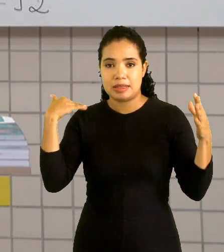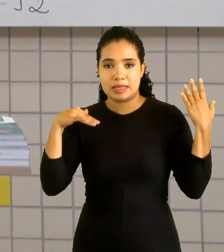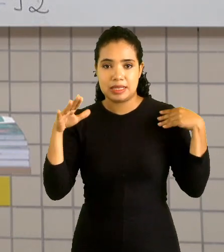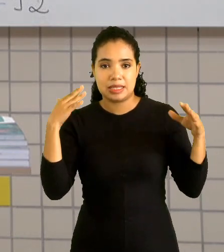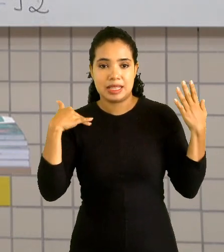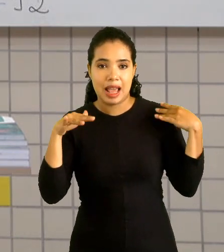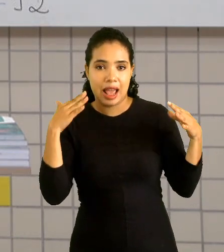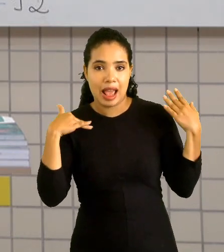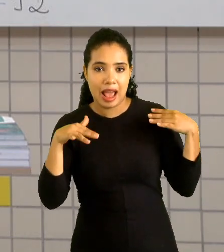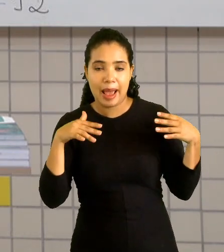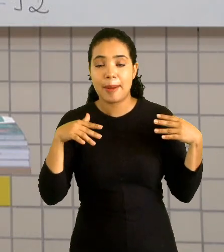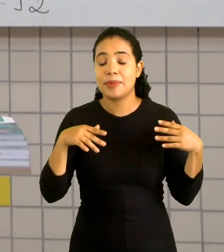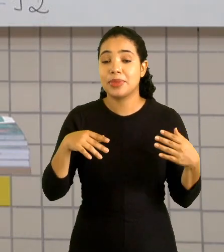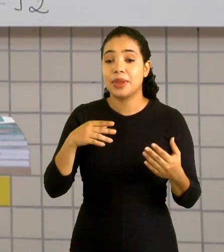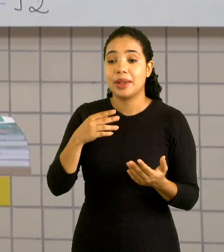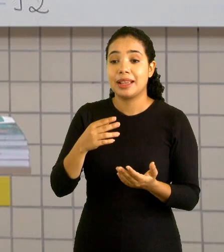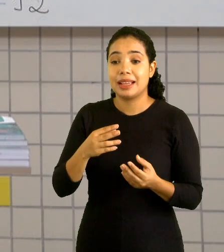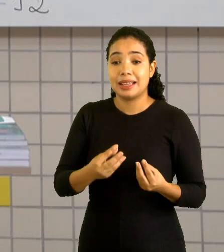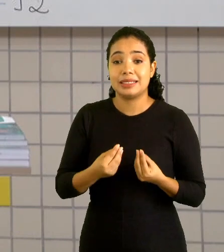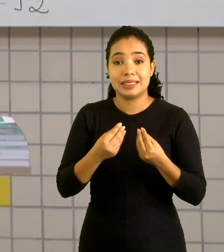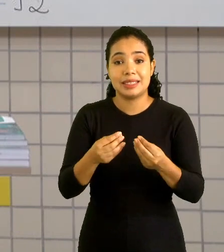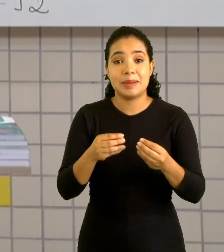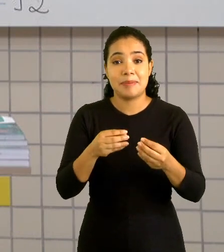comer. Ela ganhou